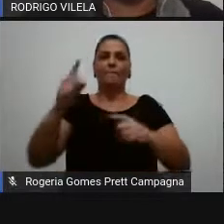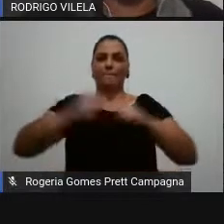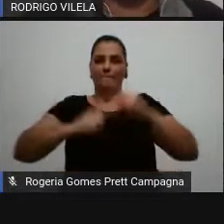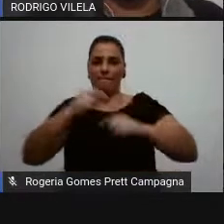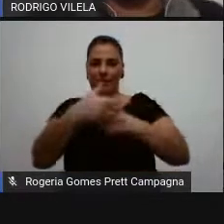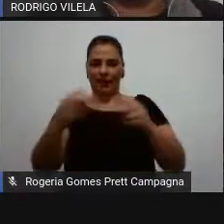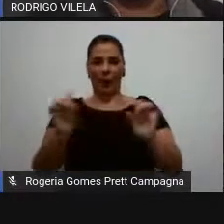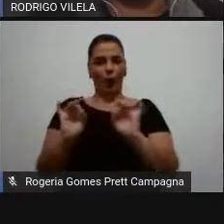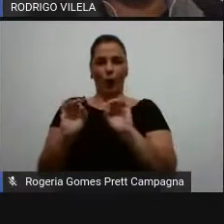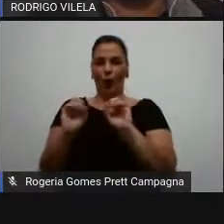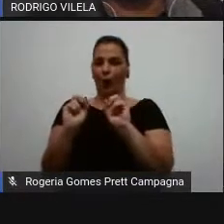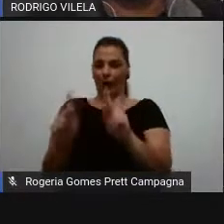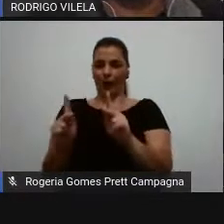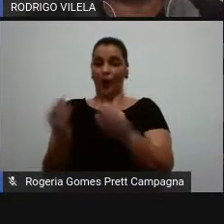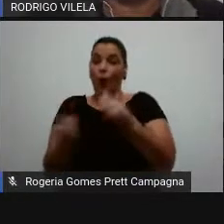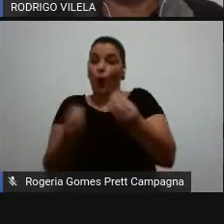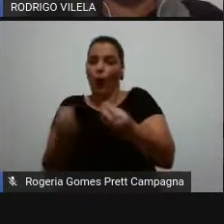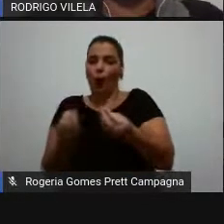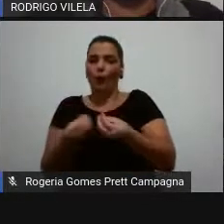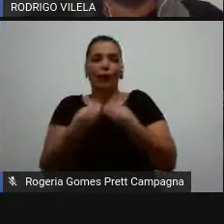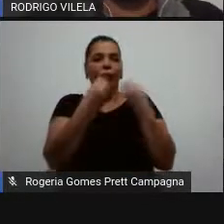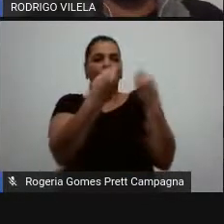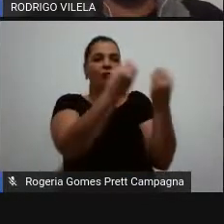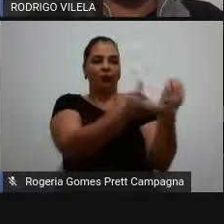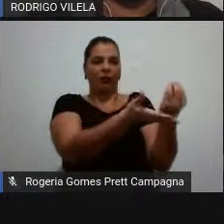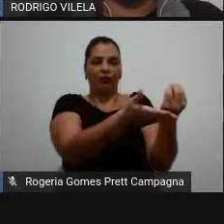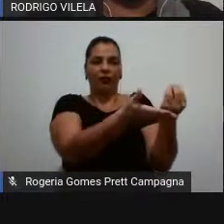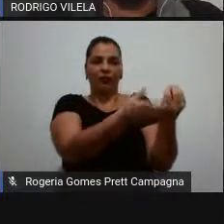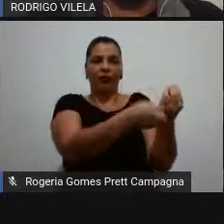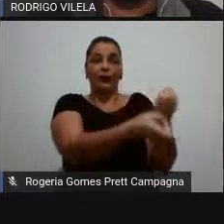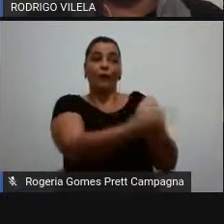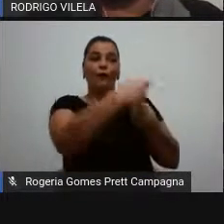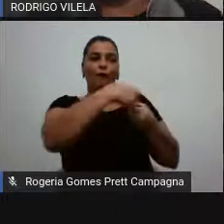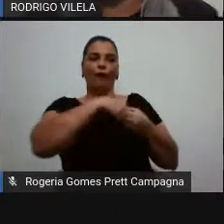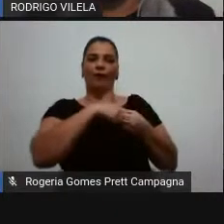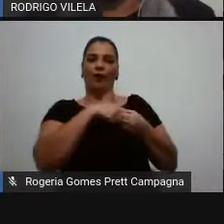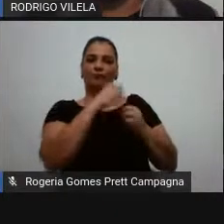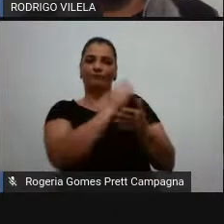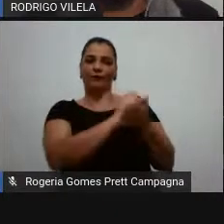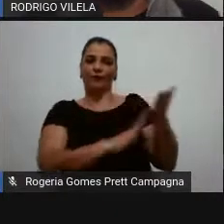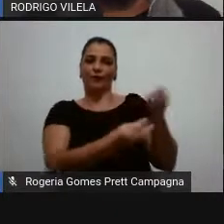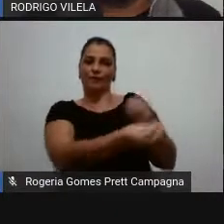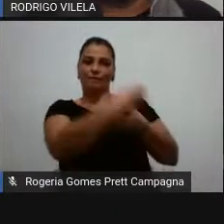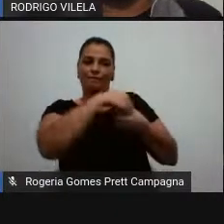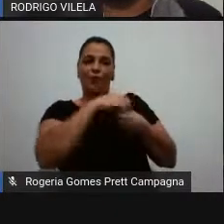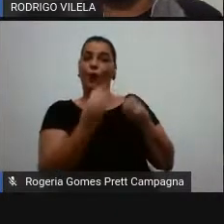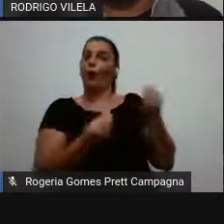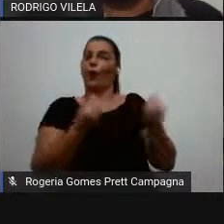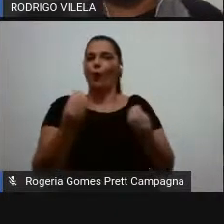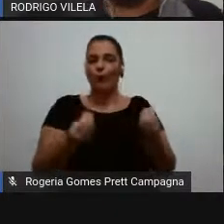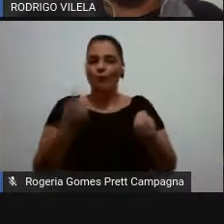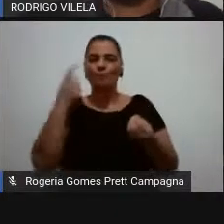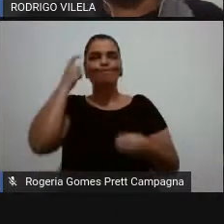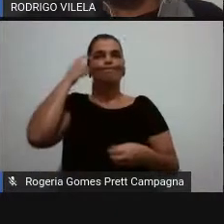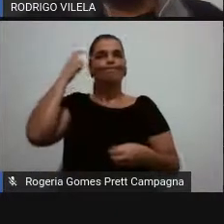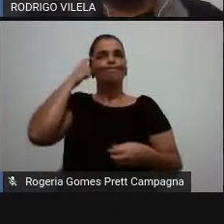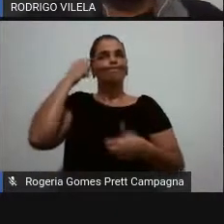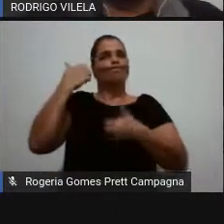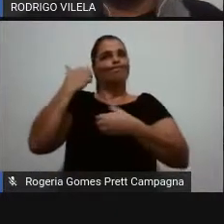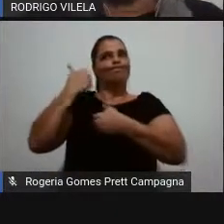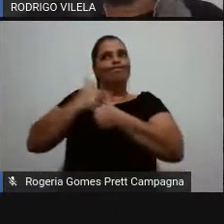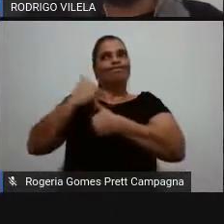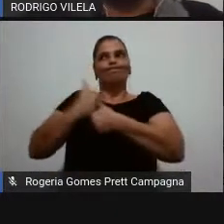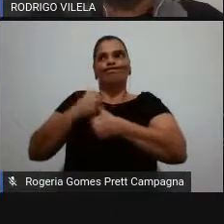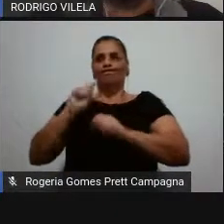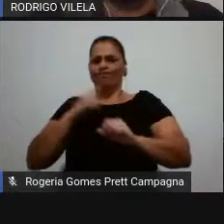como que eu vou entregar a esse aluno e como que ele vai fazer essa devolutiva? Então, a entrega, ela se tornou